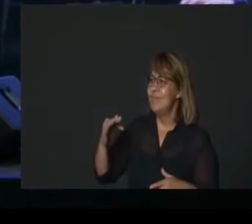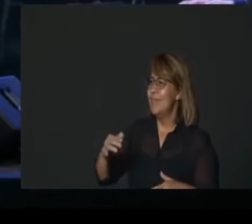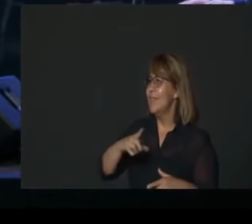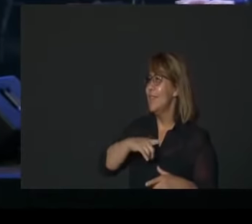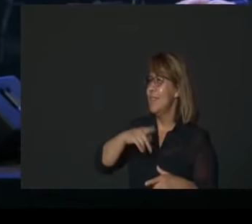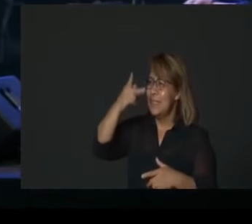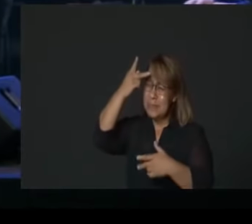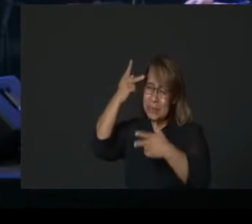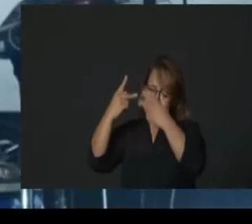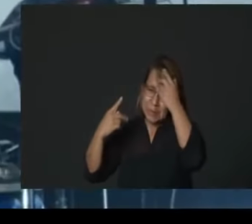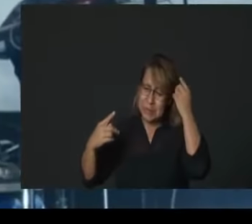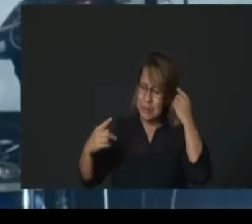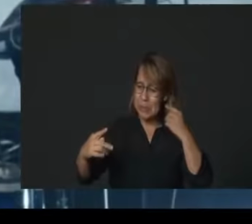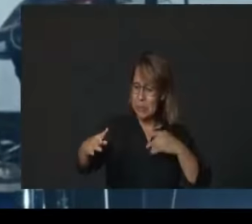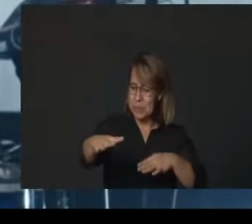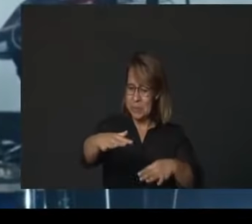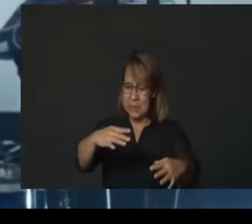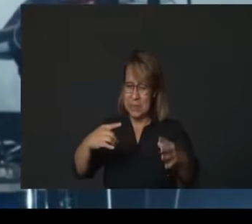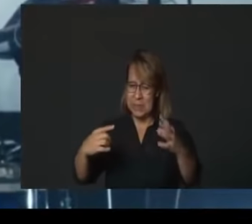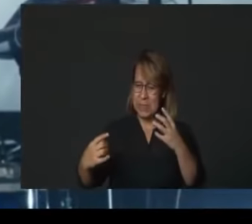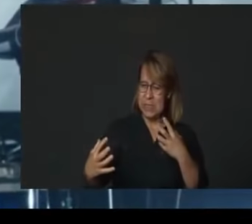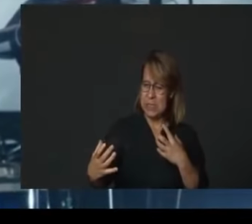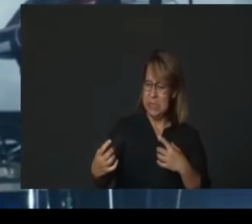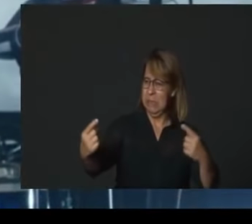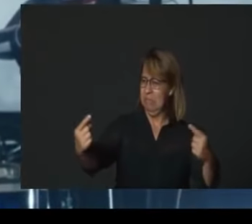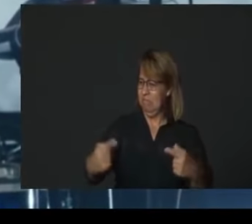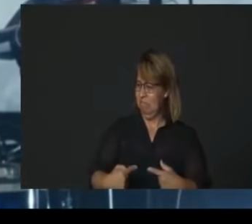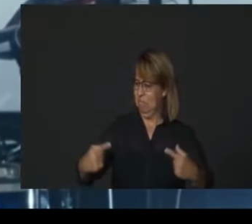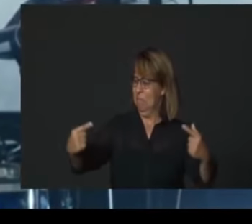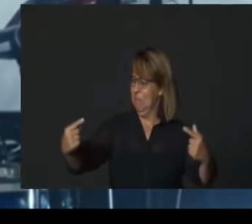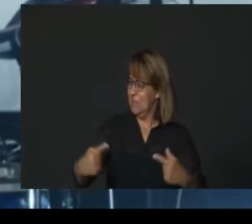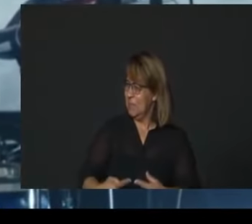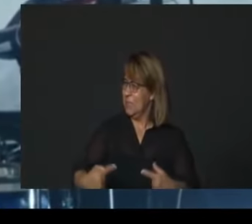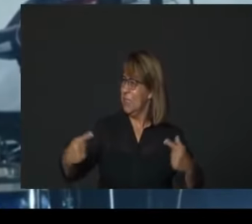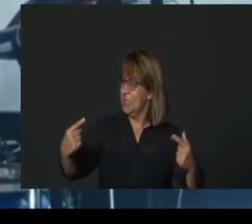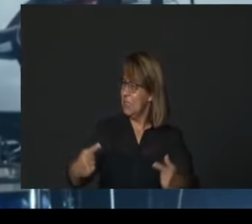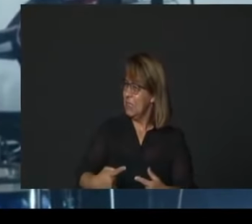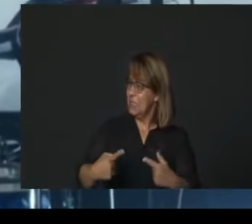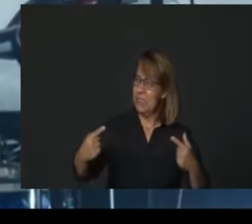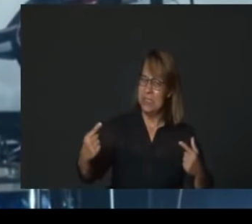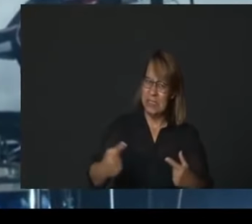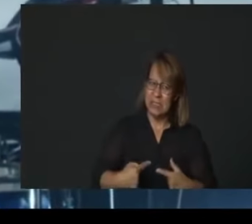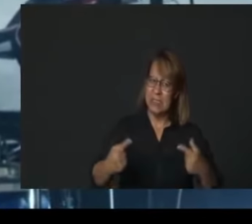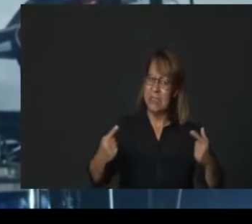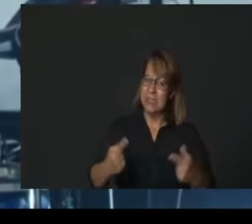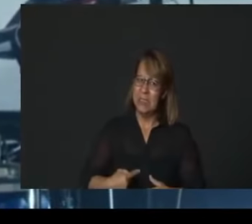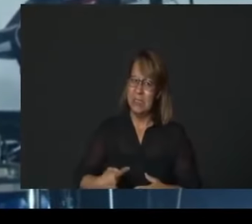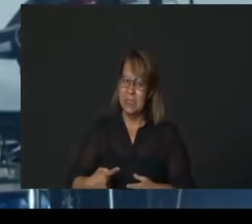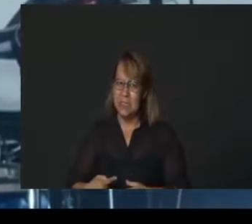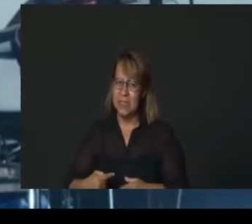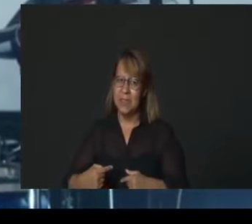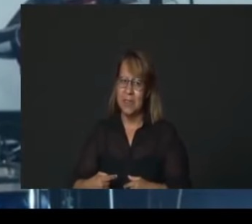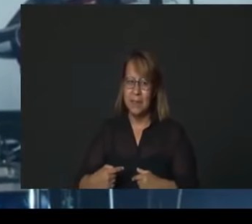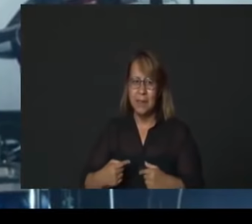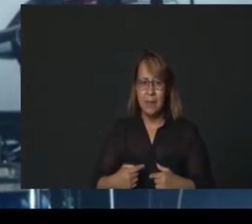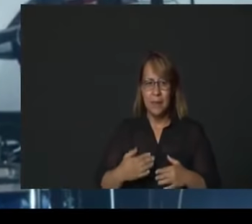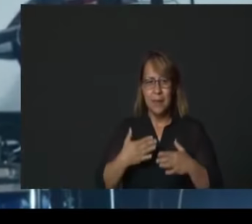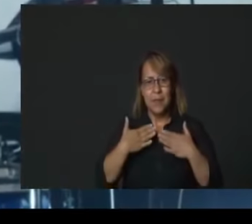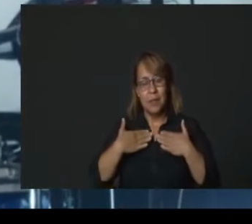inimigos. Olha, Deus diz, eu pego as feridas de um